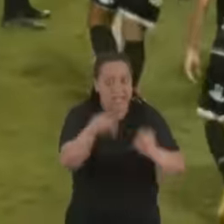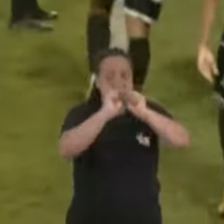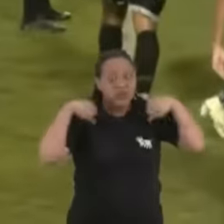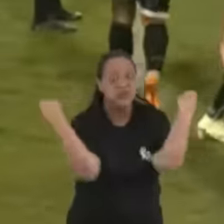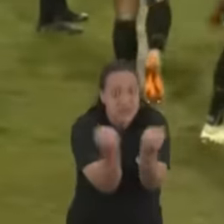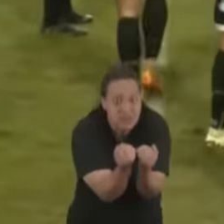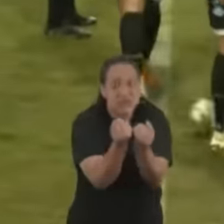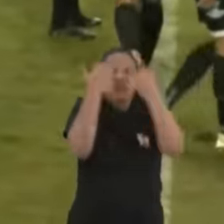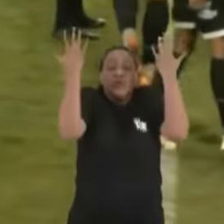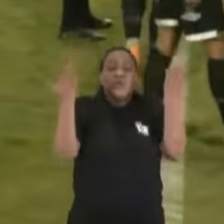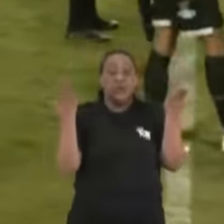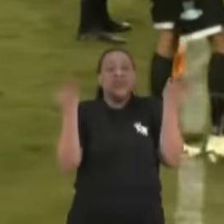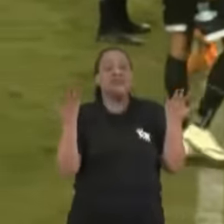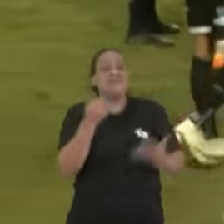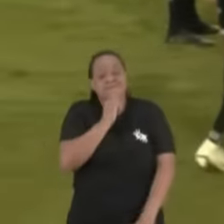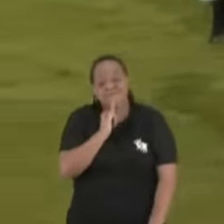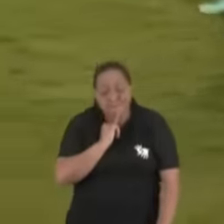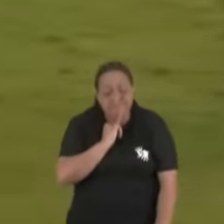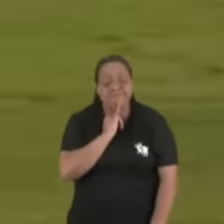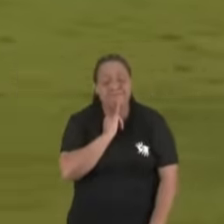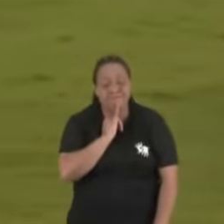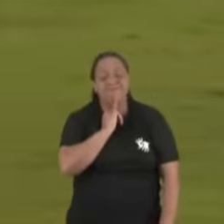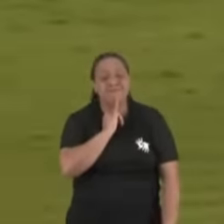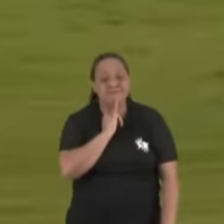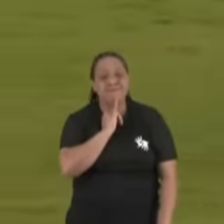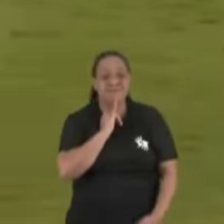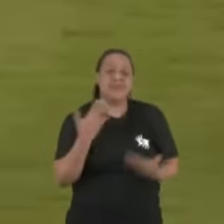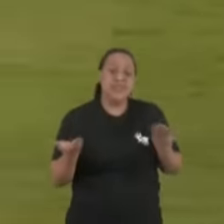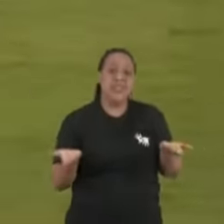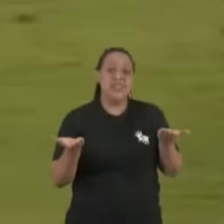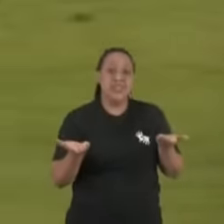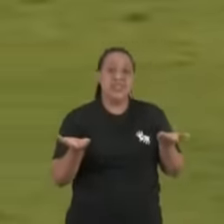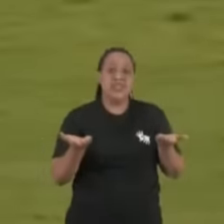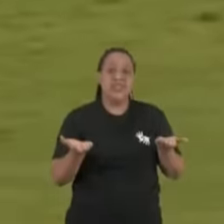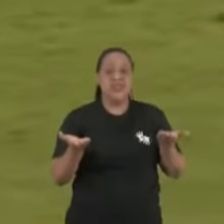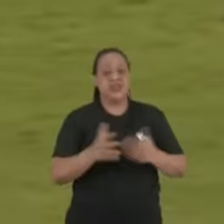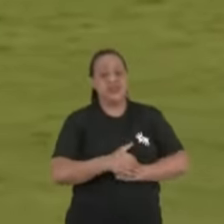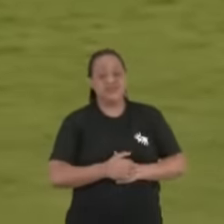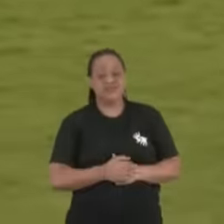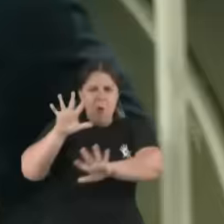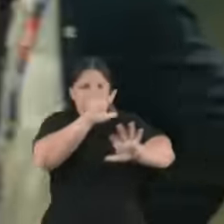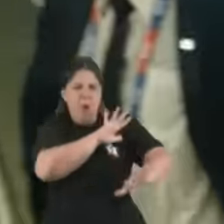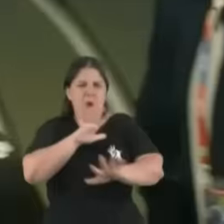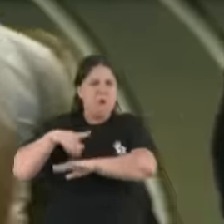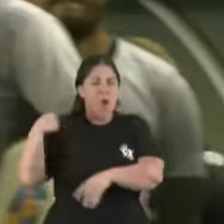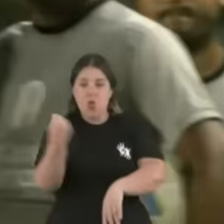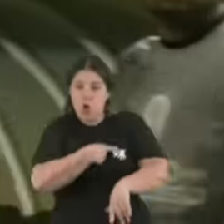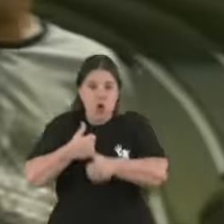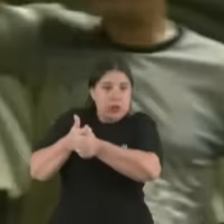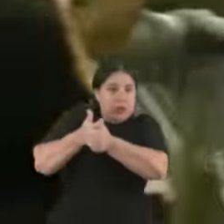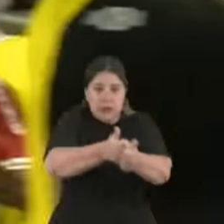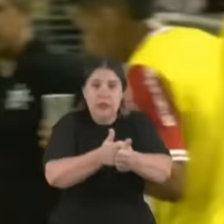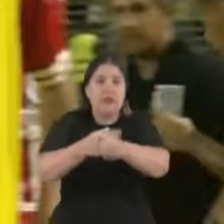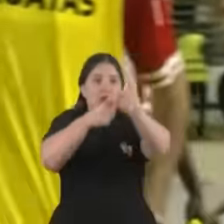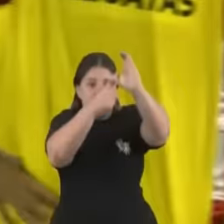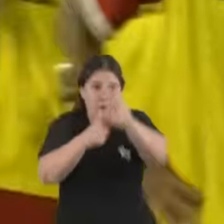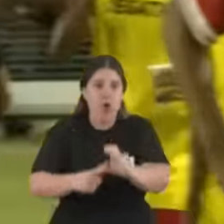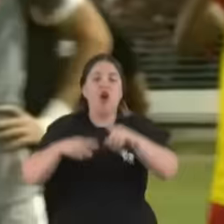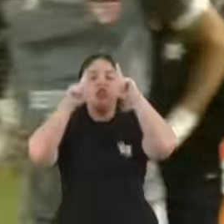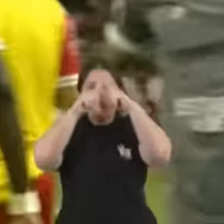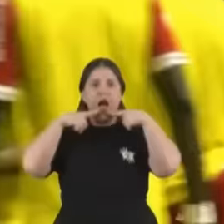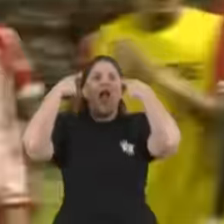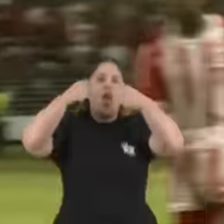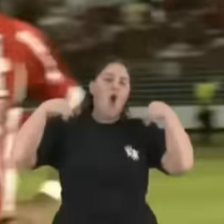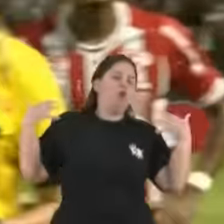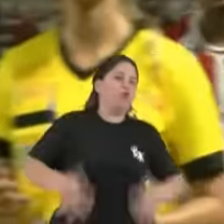o que infelizmente foi uma mancha no espetáculo, Alberto Oliveira. Campeonato Alagoano. Espetáculo lindo,